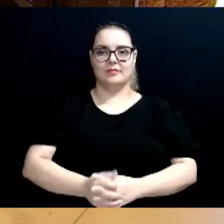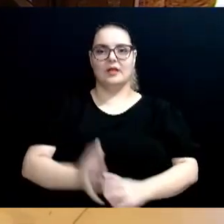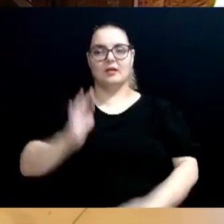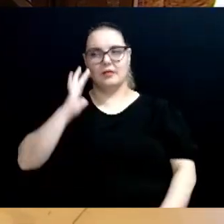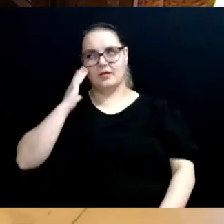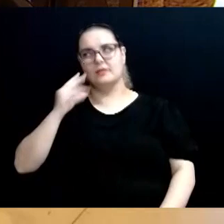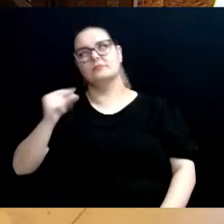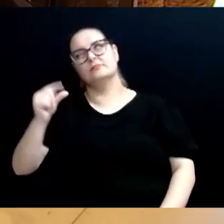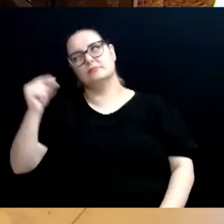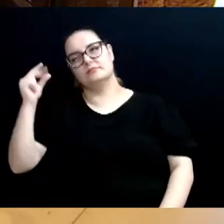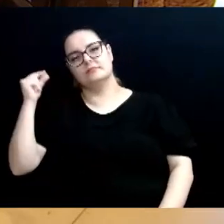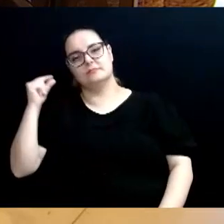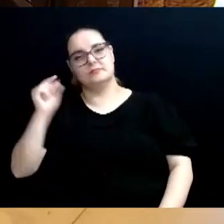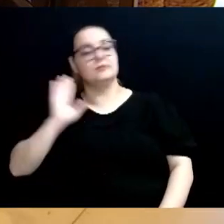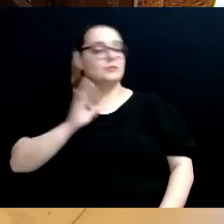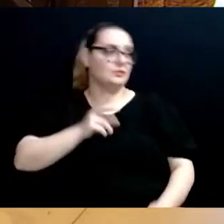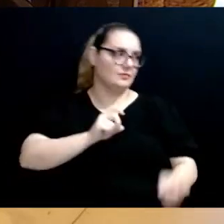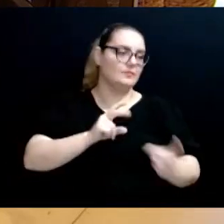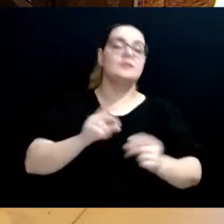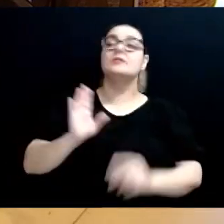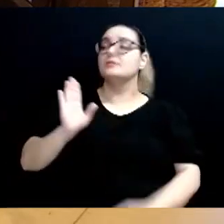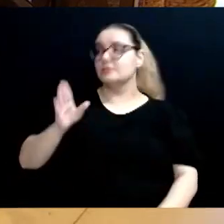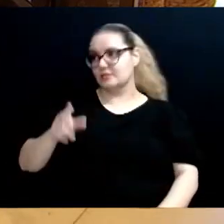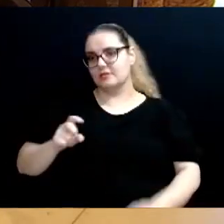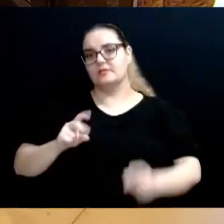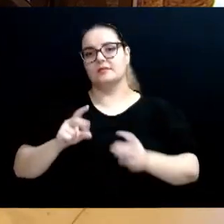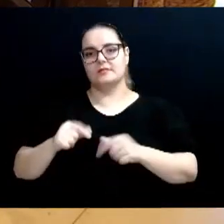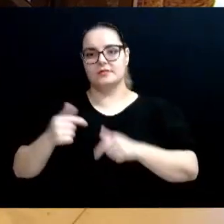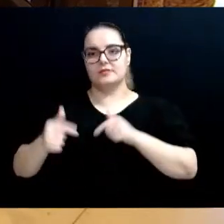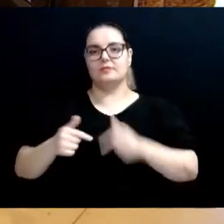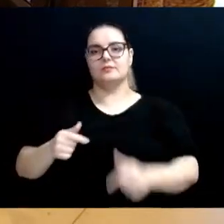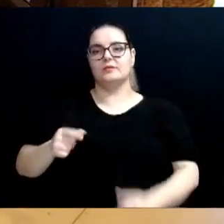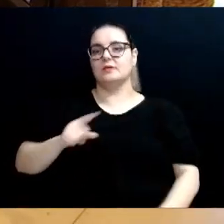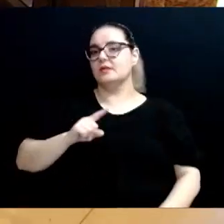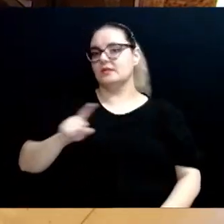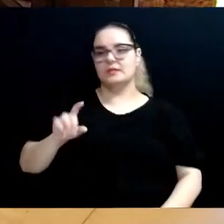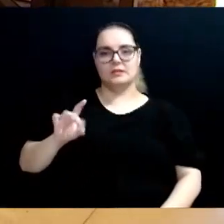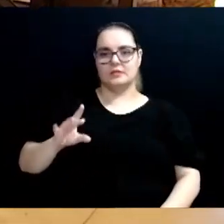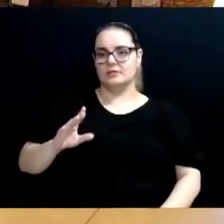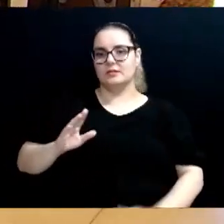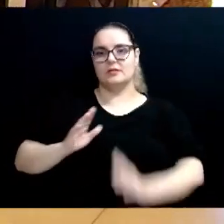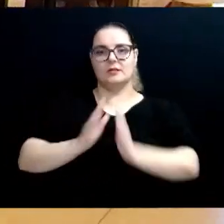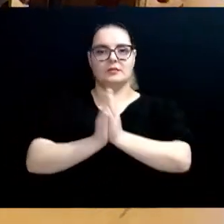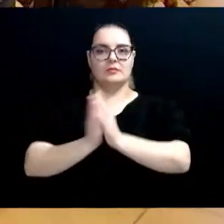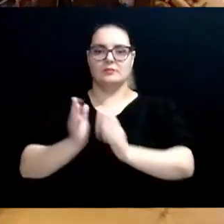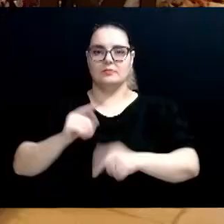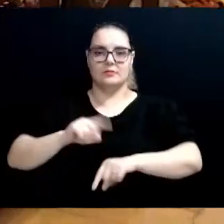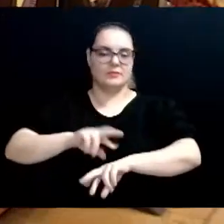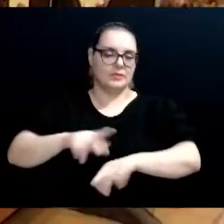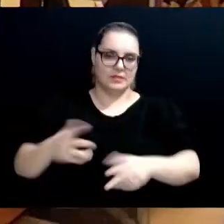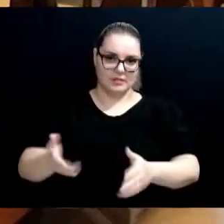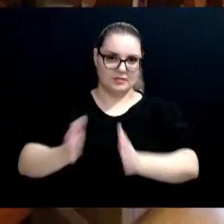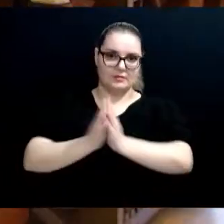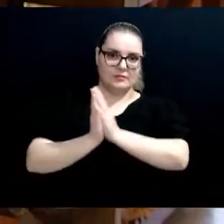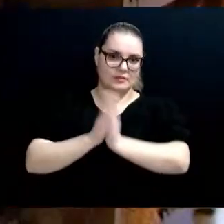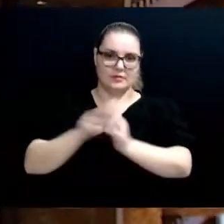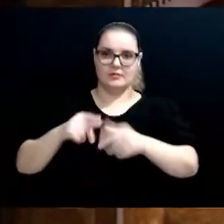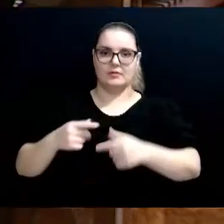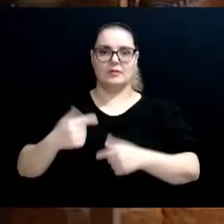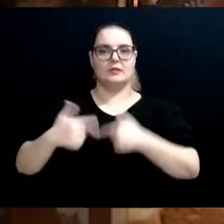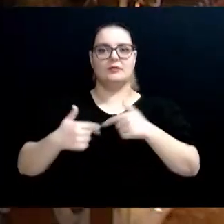que faz bastante tempo já. Porque já vendia, então? Já vendia trabalhos, e não era só brinquedo que eu